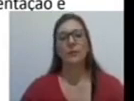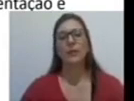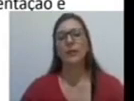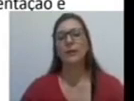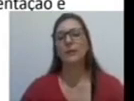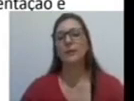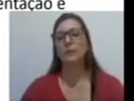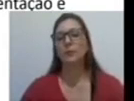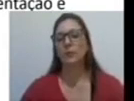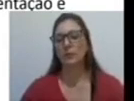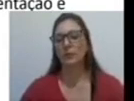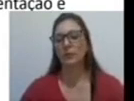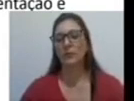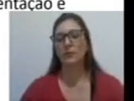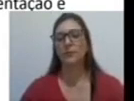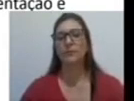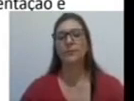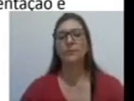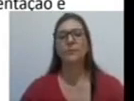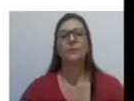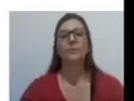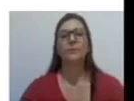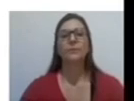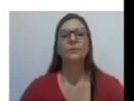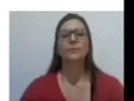e a reação do organismo.